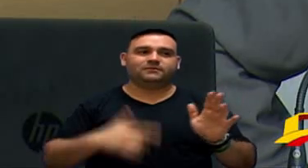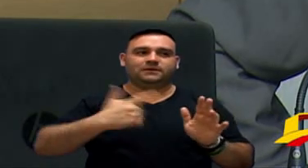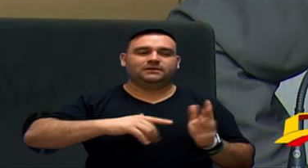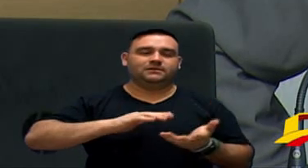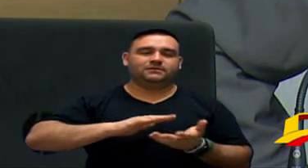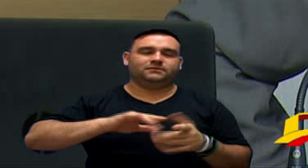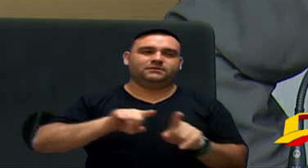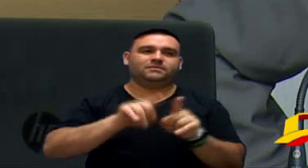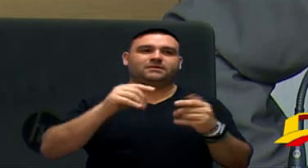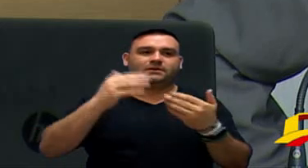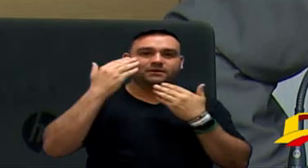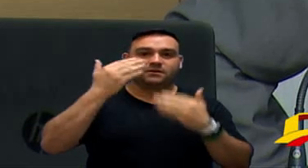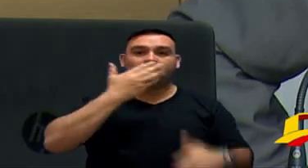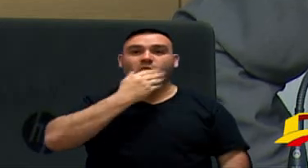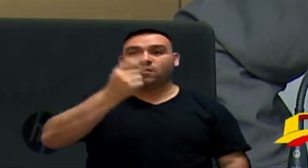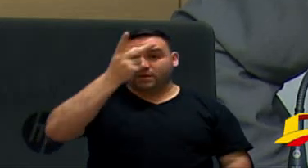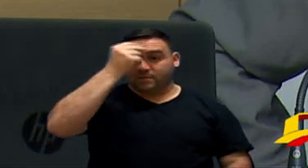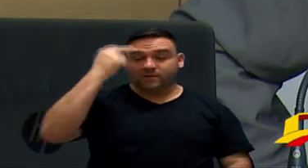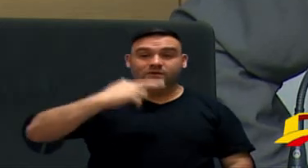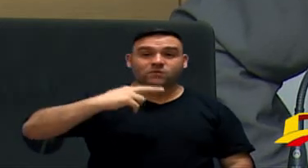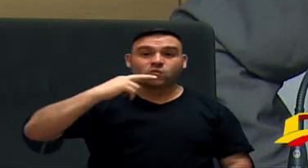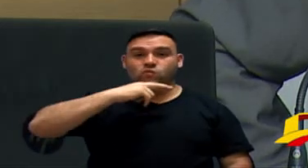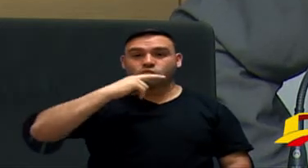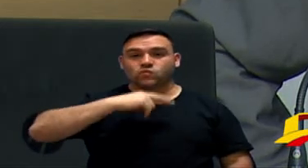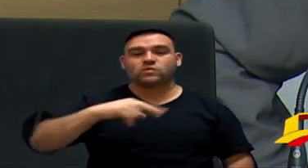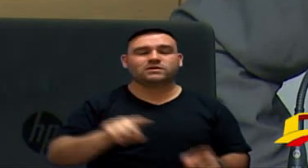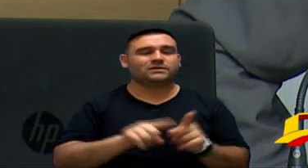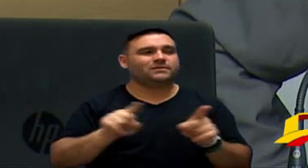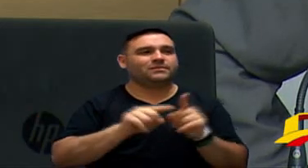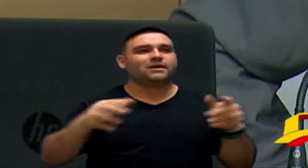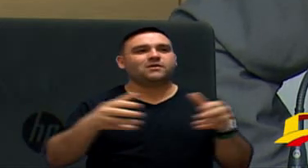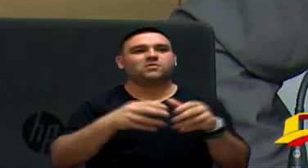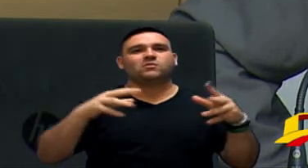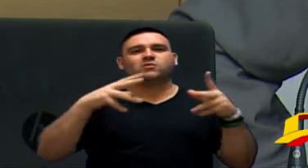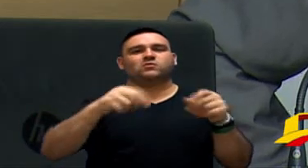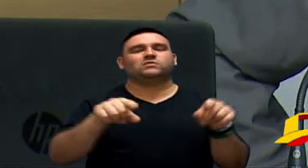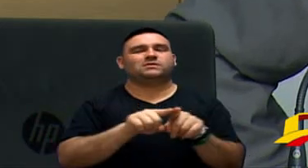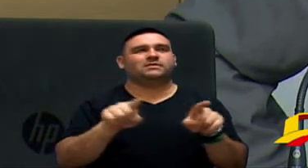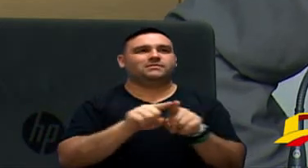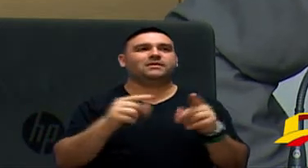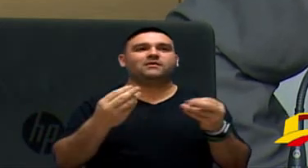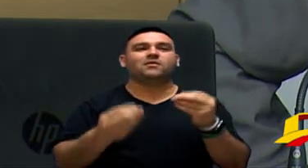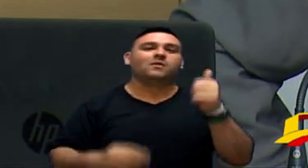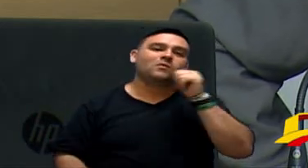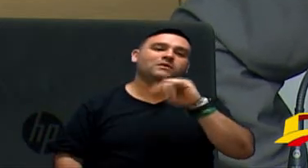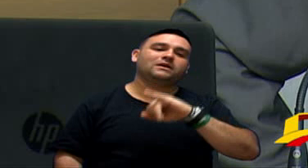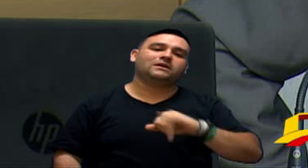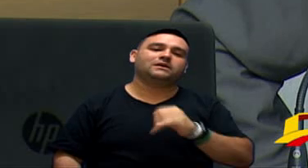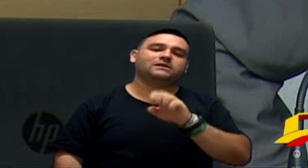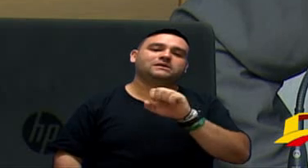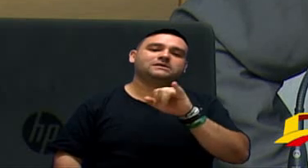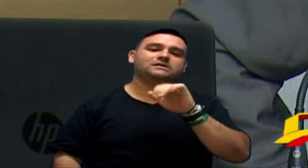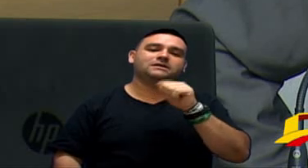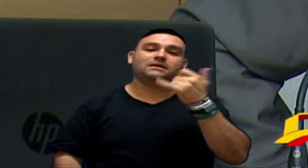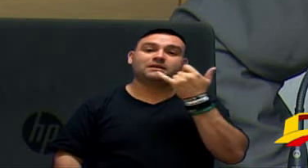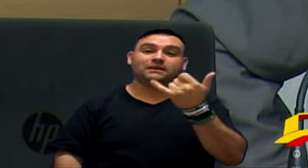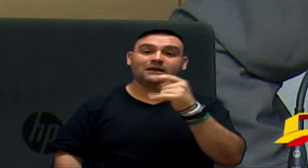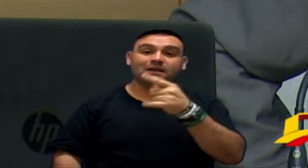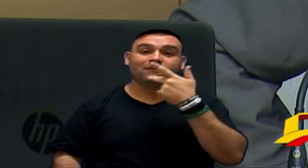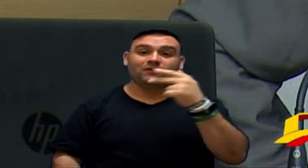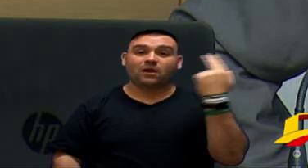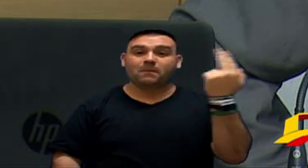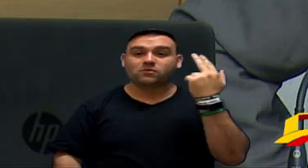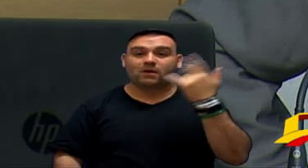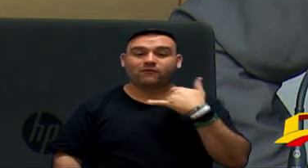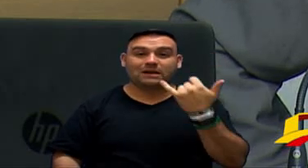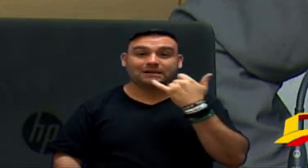o prefeito Rodrigo manga e é toda sua equipe através da Jéssica que ontem eu fui ligar para somar